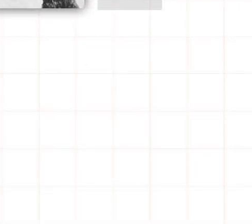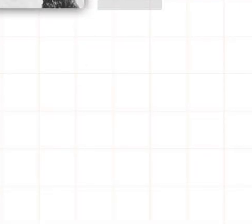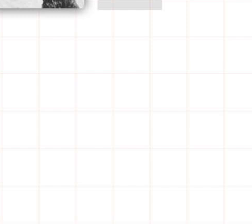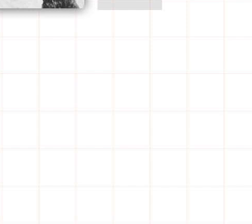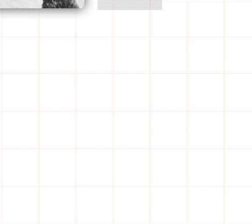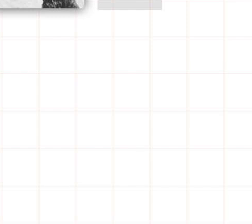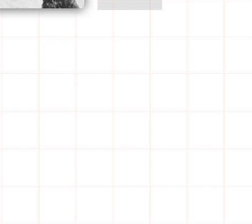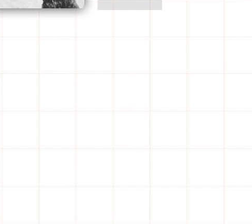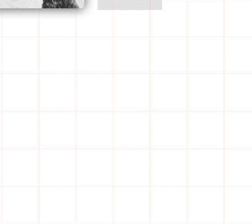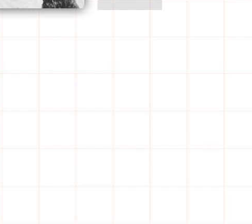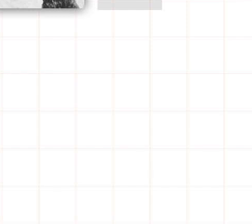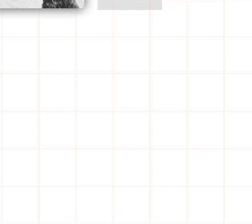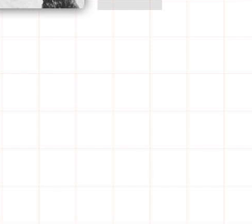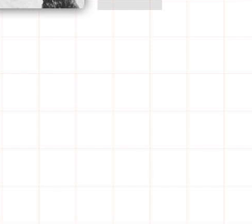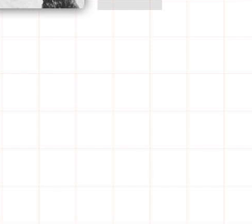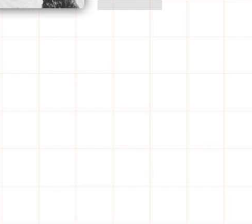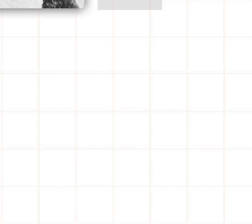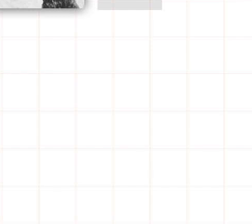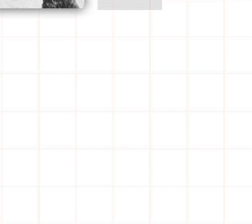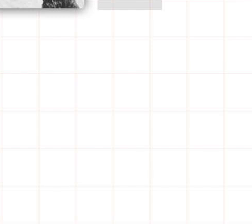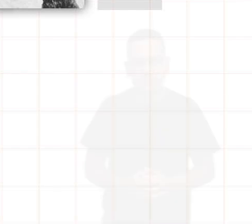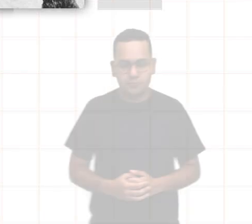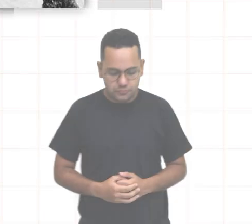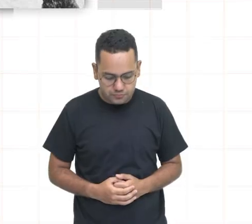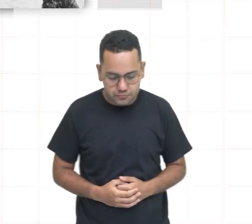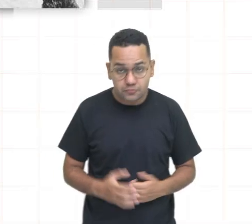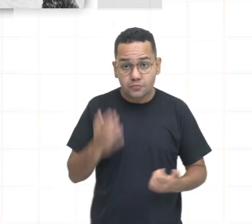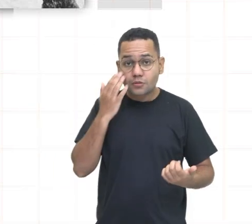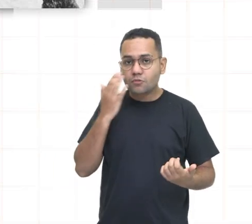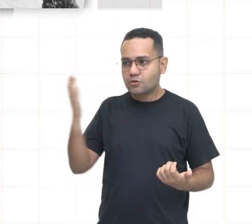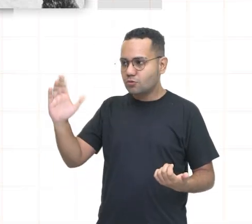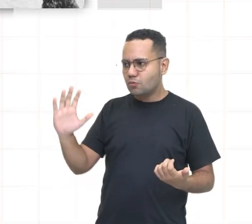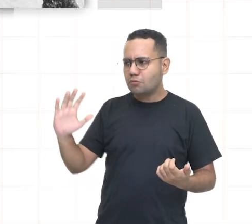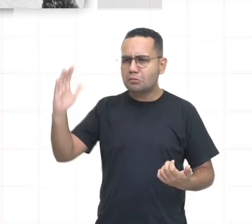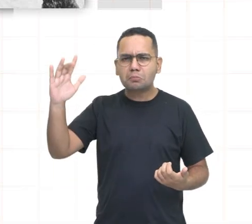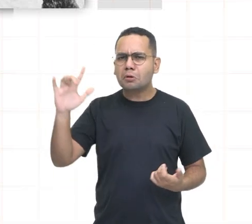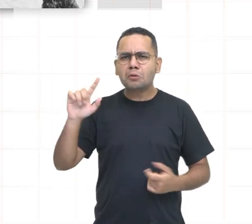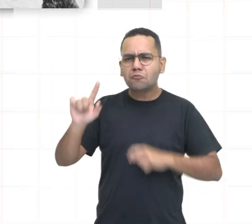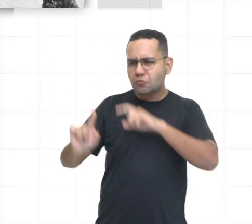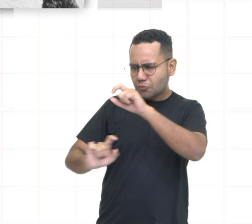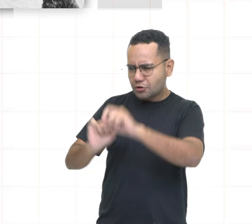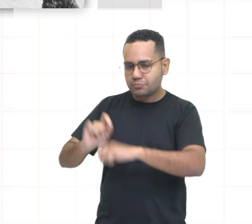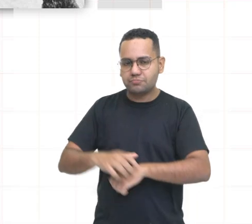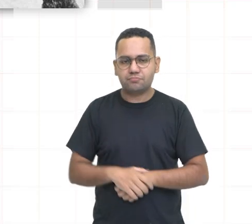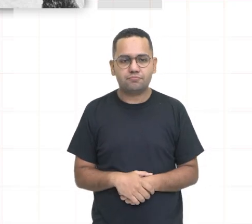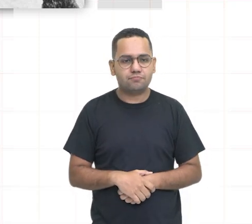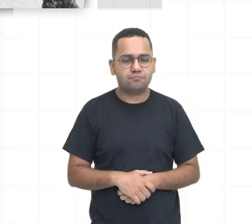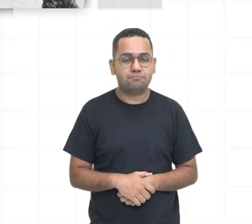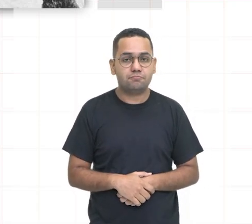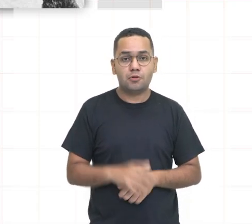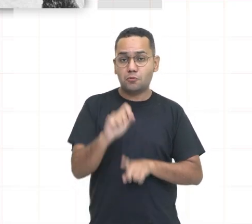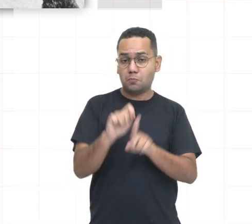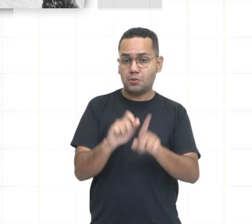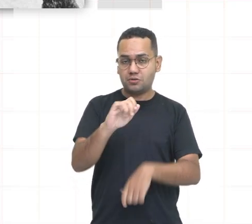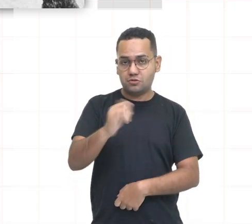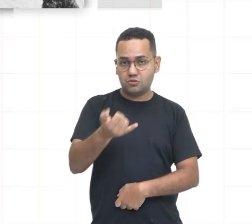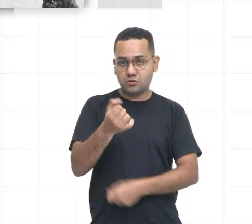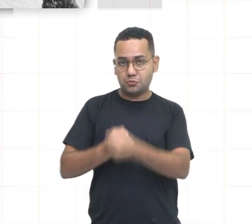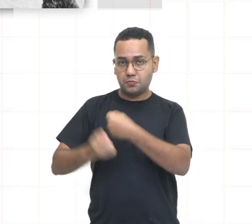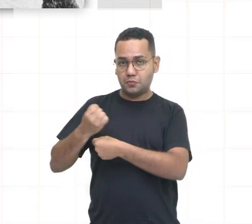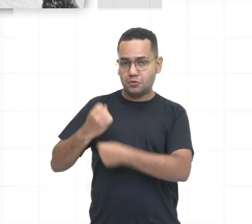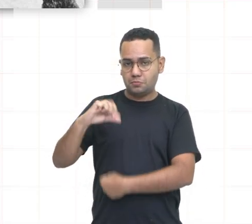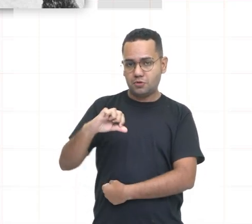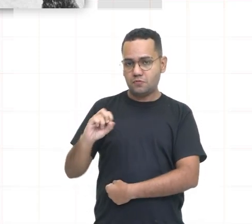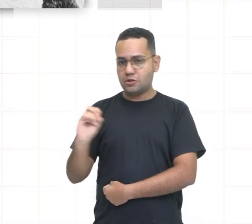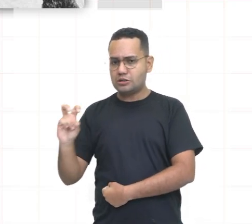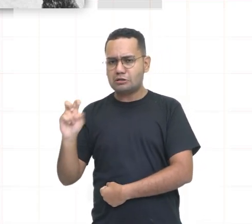Vamos falar agora sobre o Domingo Sangrento. O que foi esse Domingo Sangrento, professor? Em janeiro de 1905,